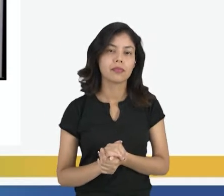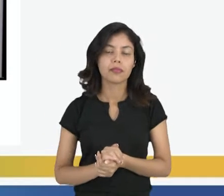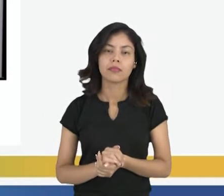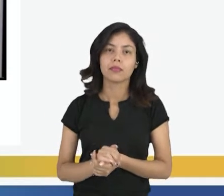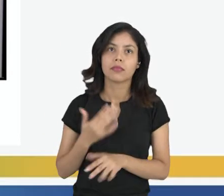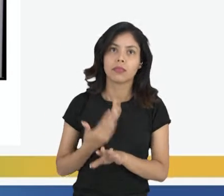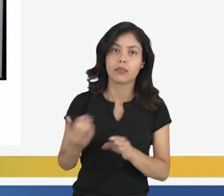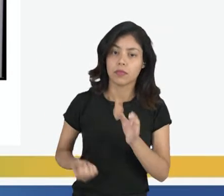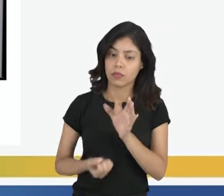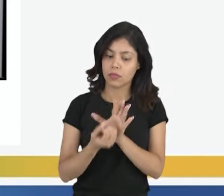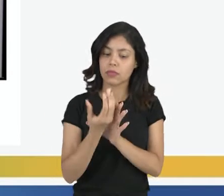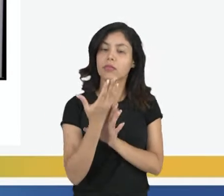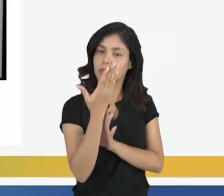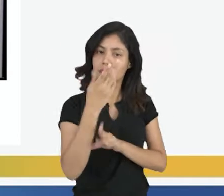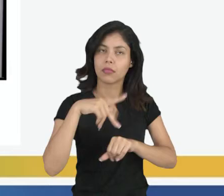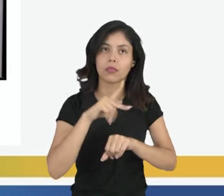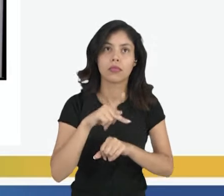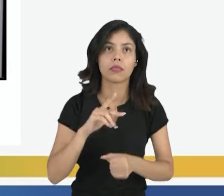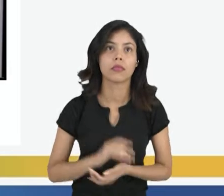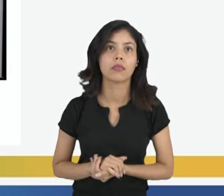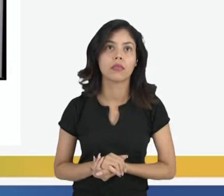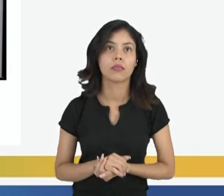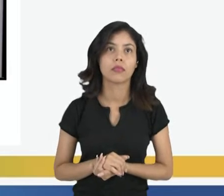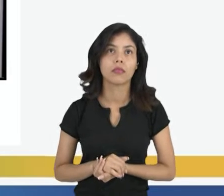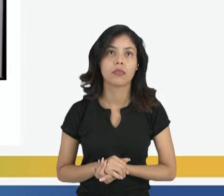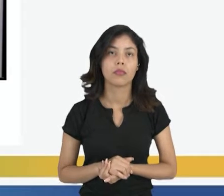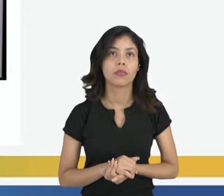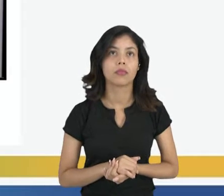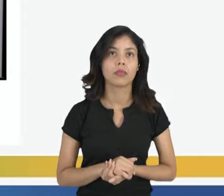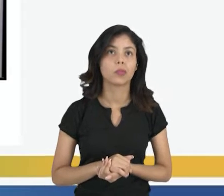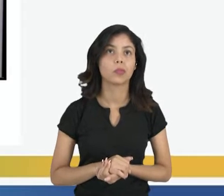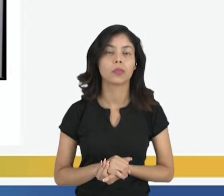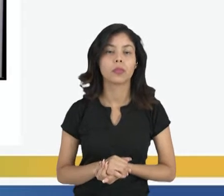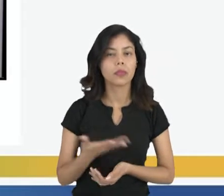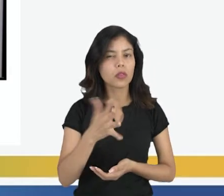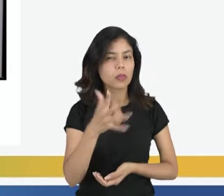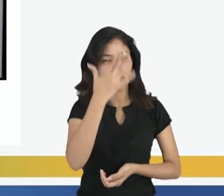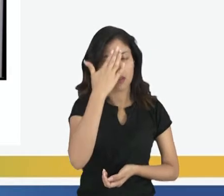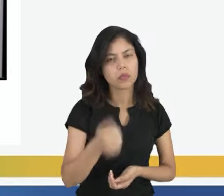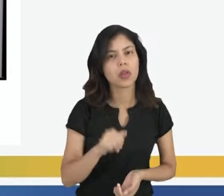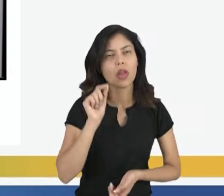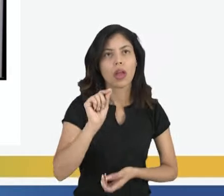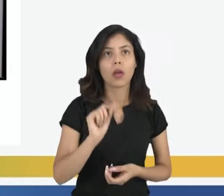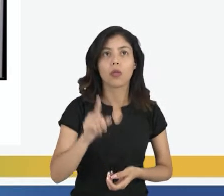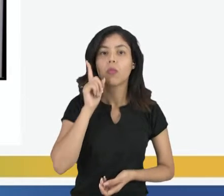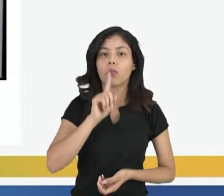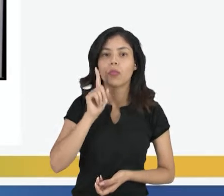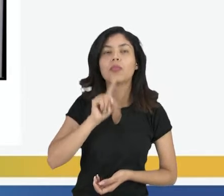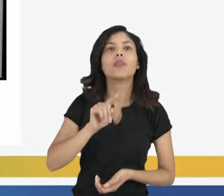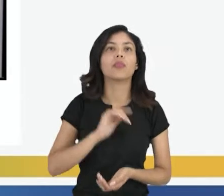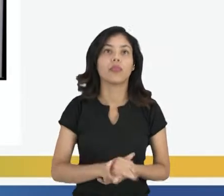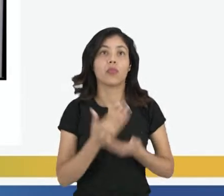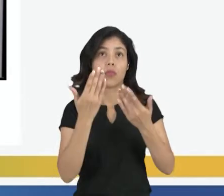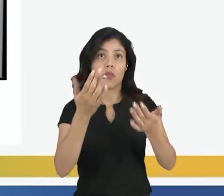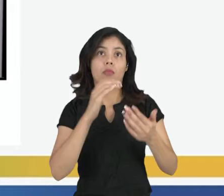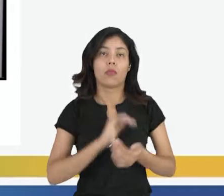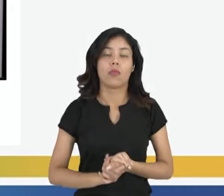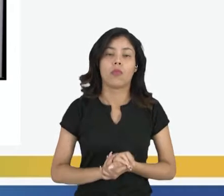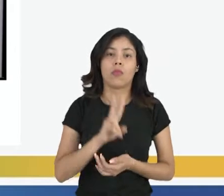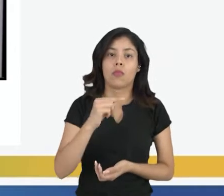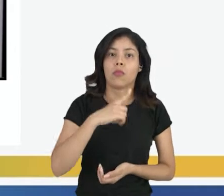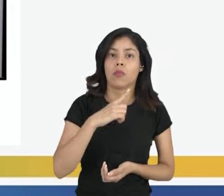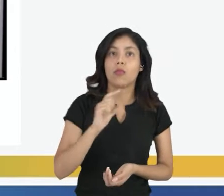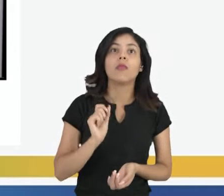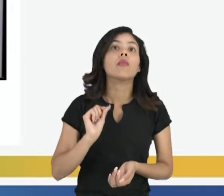estavam aflorando, então, nesses países, né? Só para a gente ter uma noçãozinha. Então, a gente tem aí nos Estados Unidos, né, que a gente